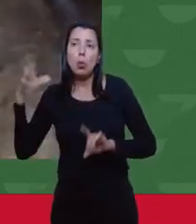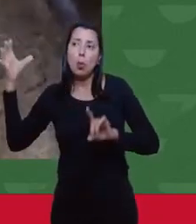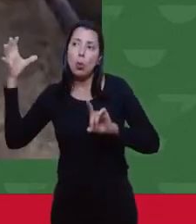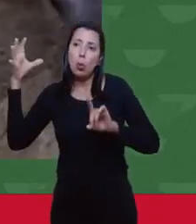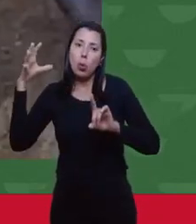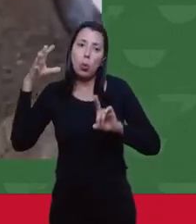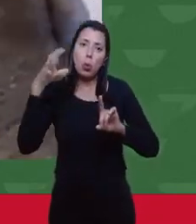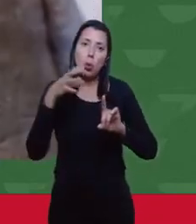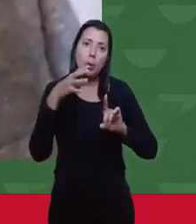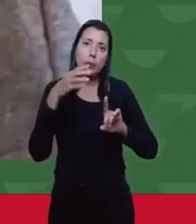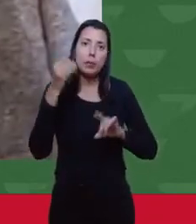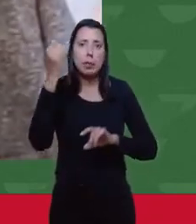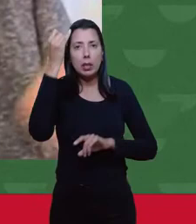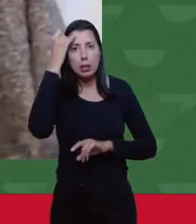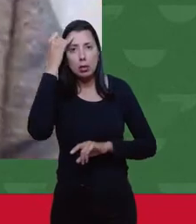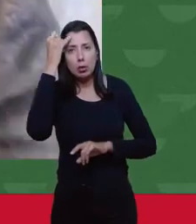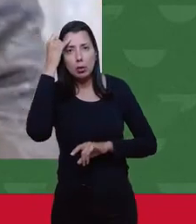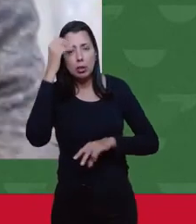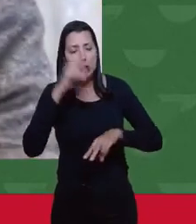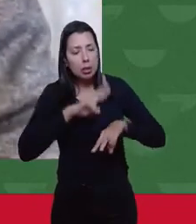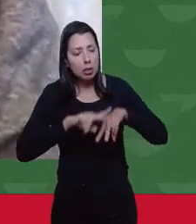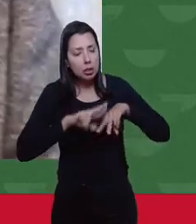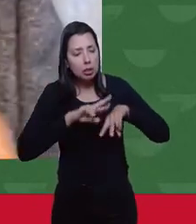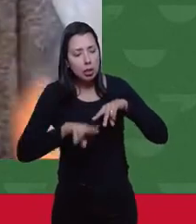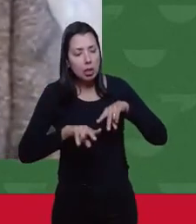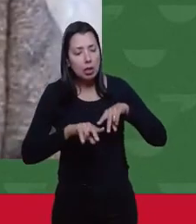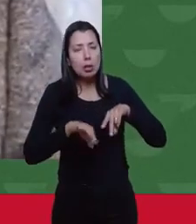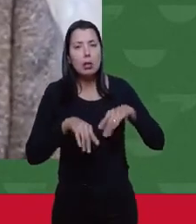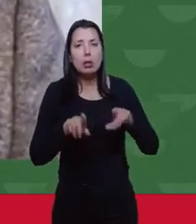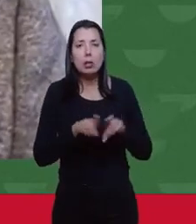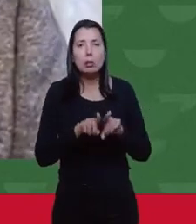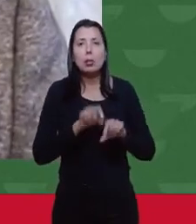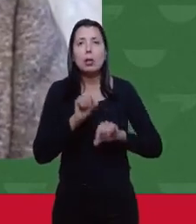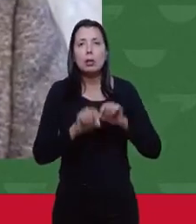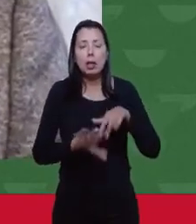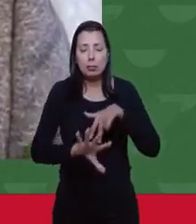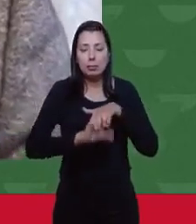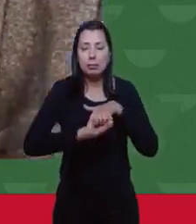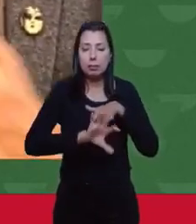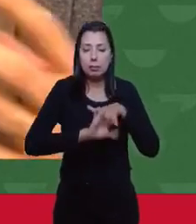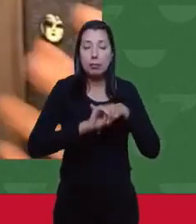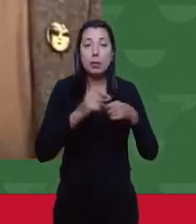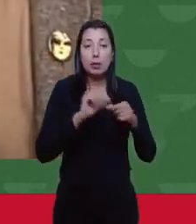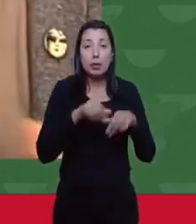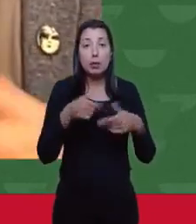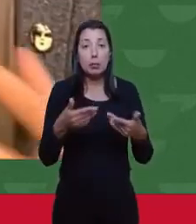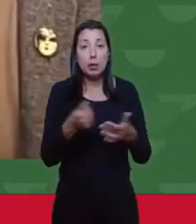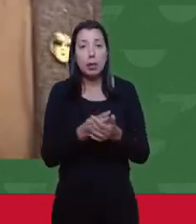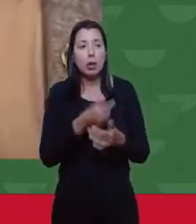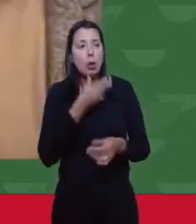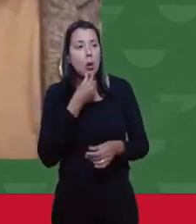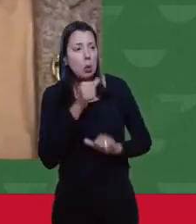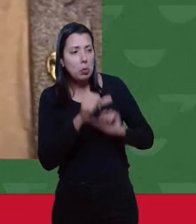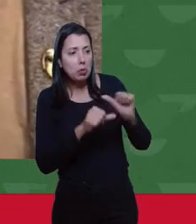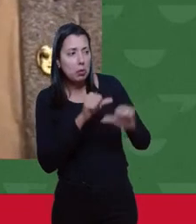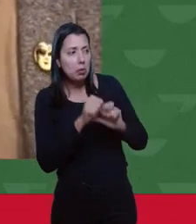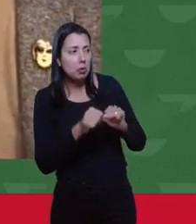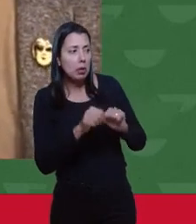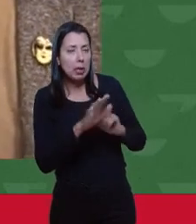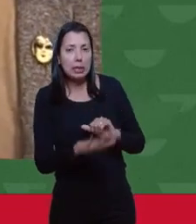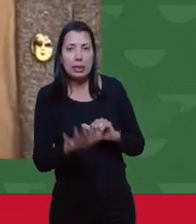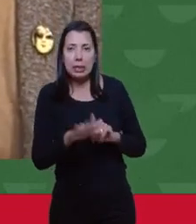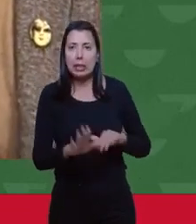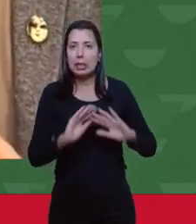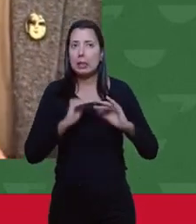da ideologia de gênero, a mentira de que os direitos LGBTs vão homossexualizar as crianças